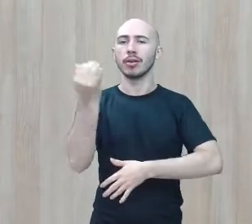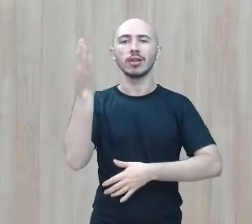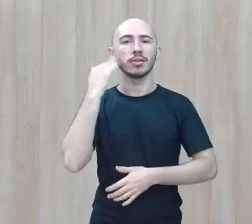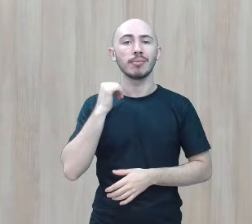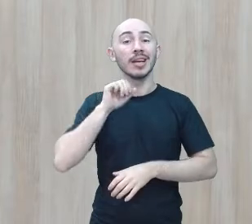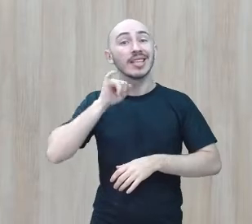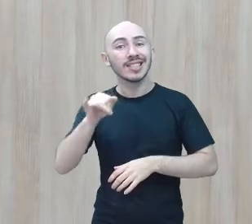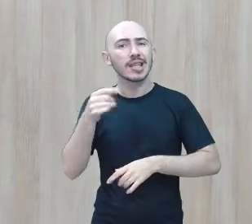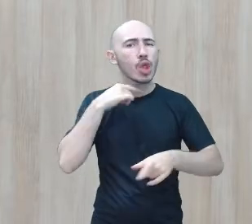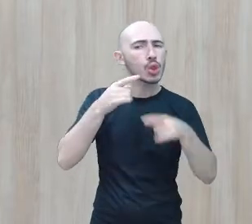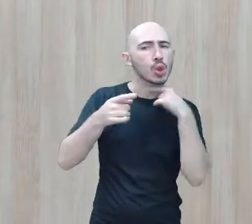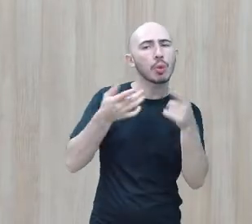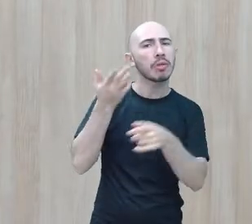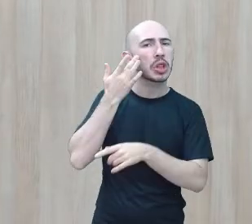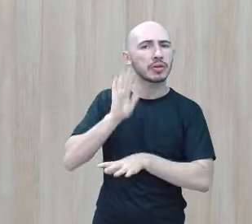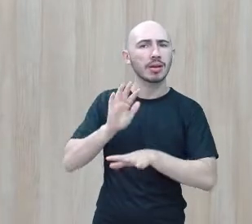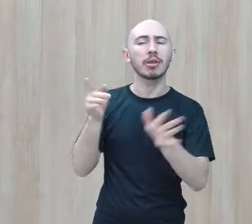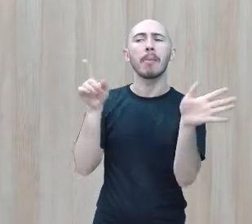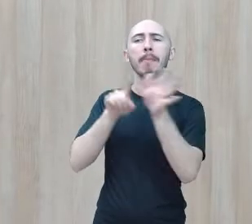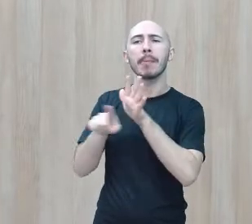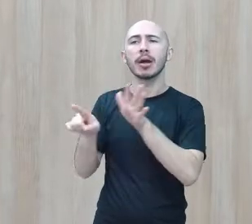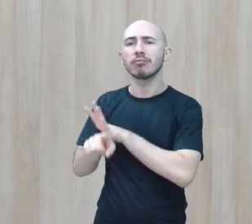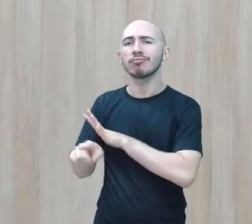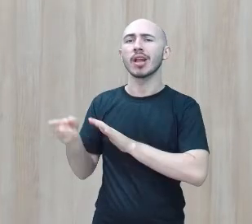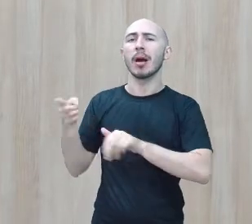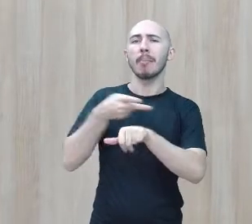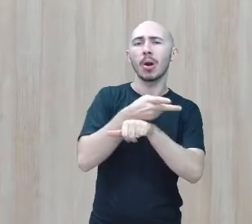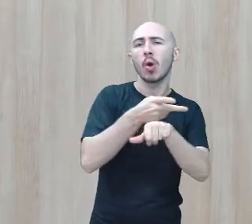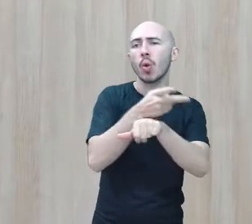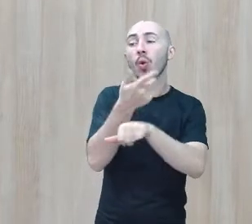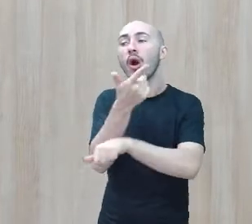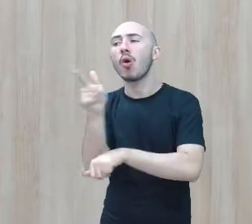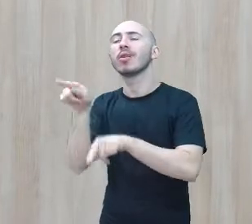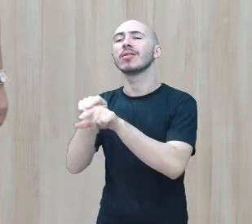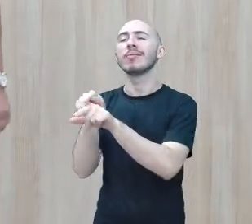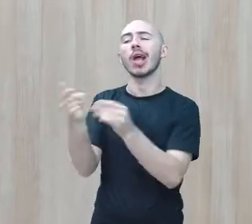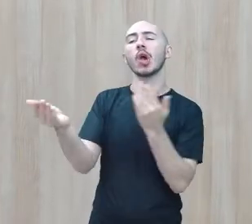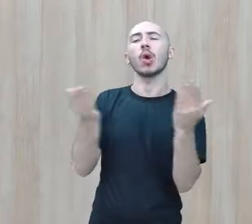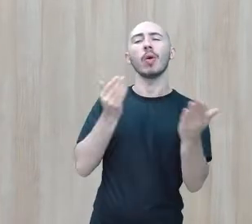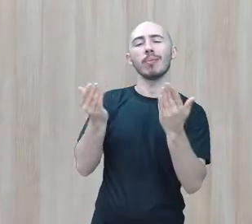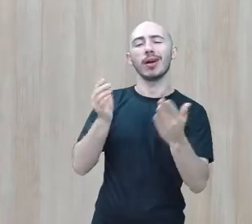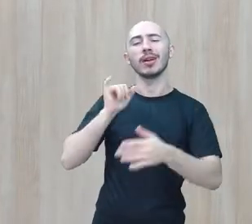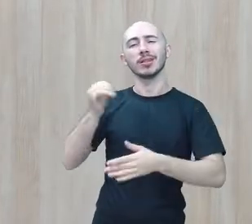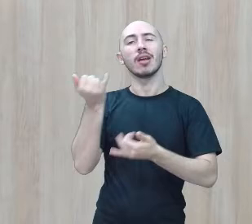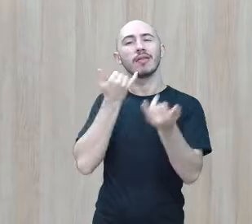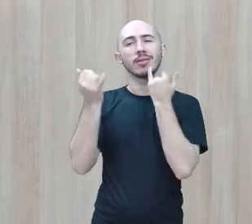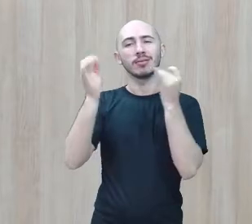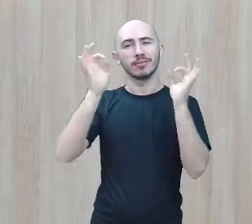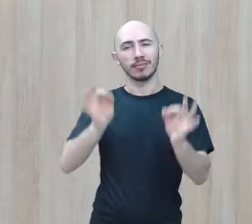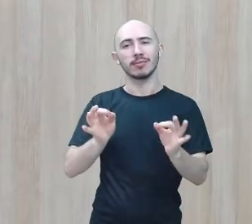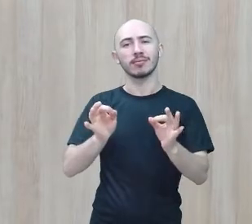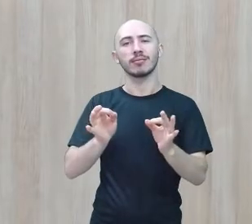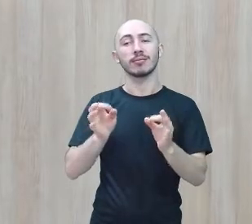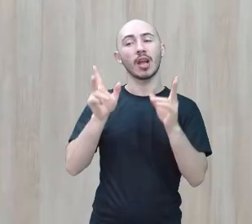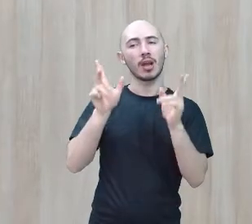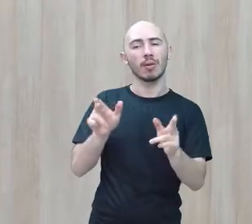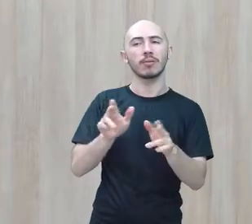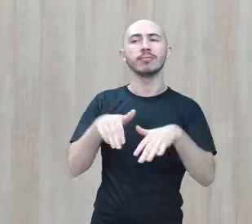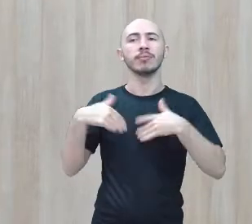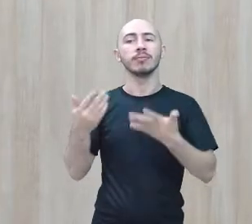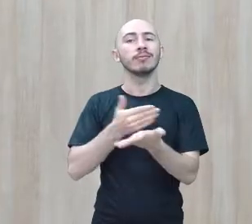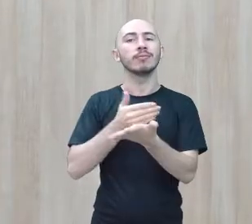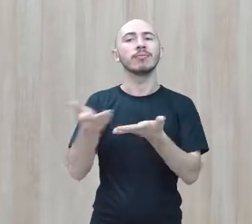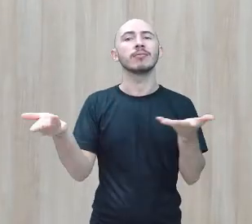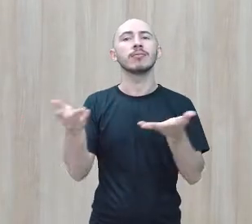dúvida, consulta um outro e compara os resultados e compara as informações. Então, vamos lá. Vamos começar